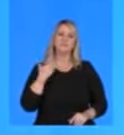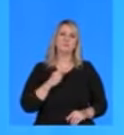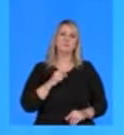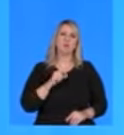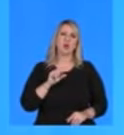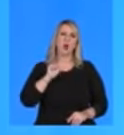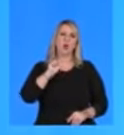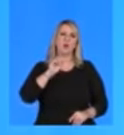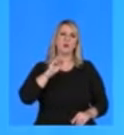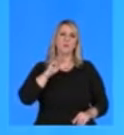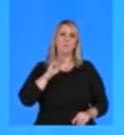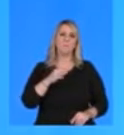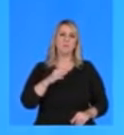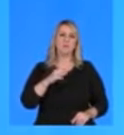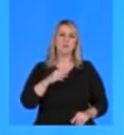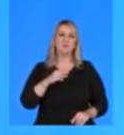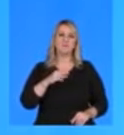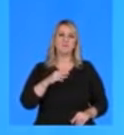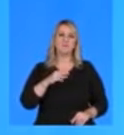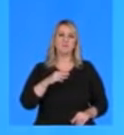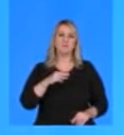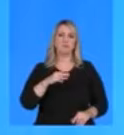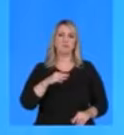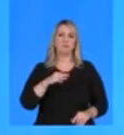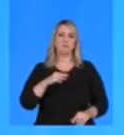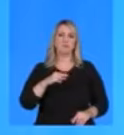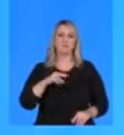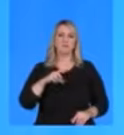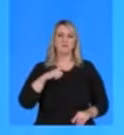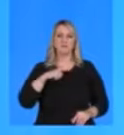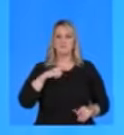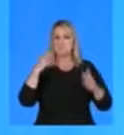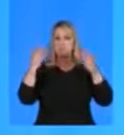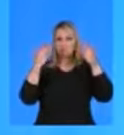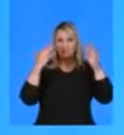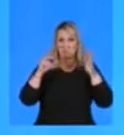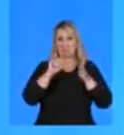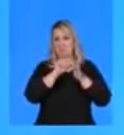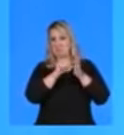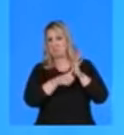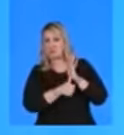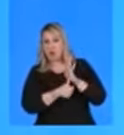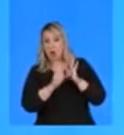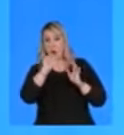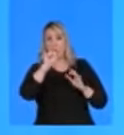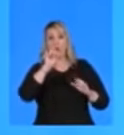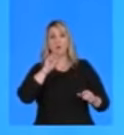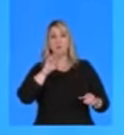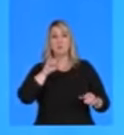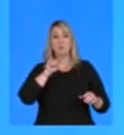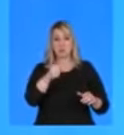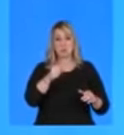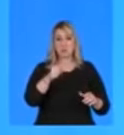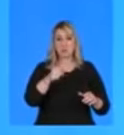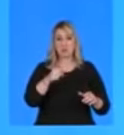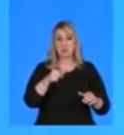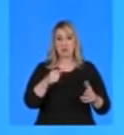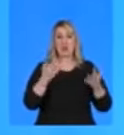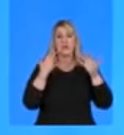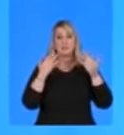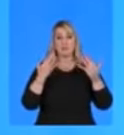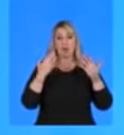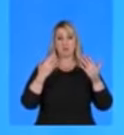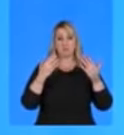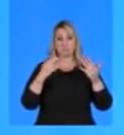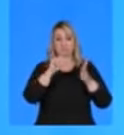temos 8.000 crianças com síndrome e com transtornos são 8000 Down e autismo a